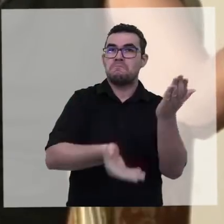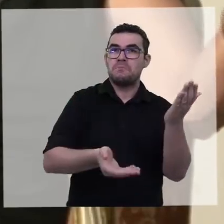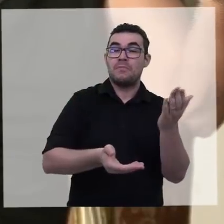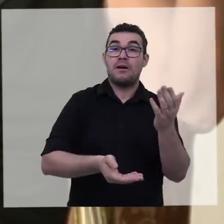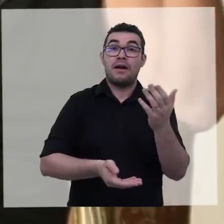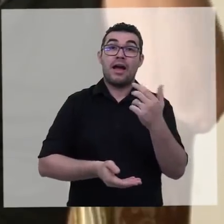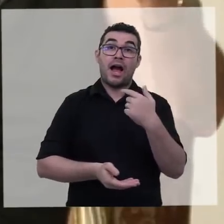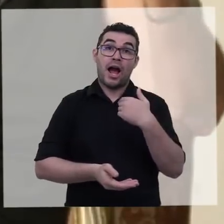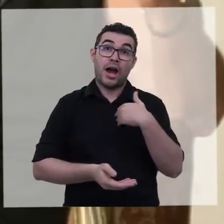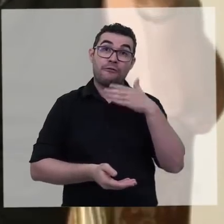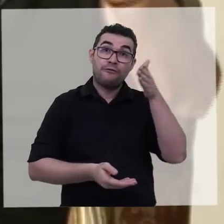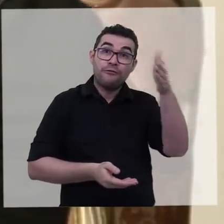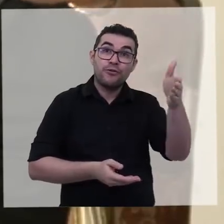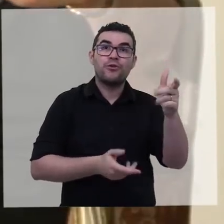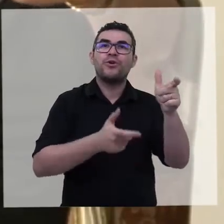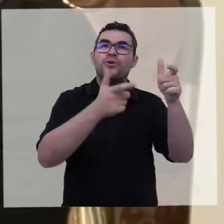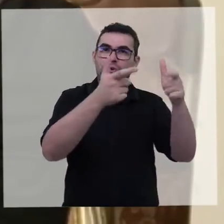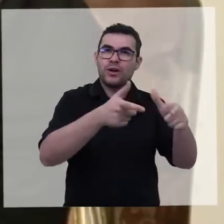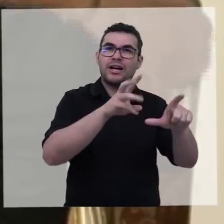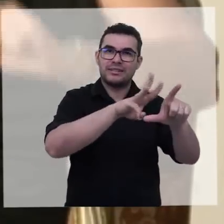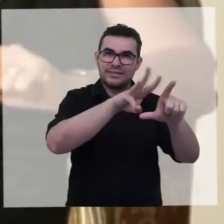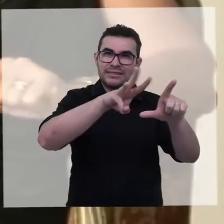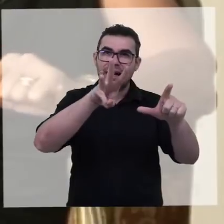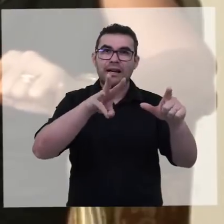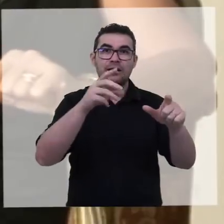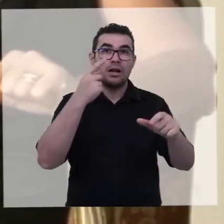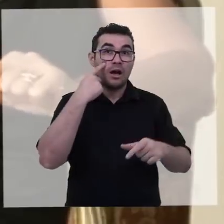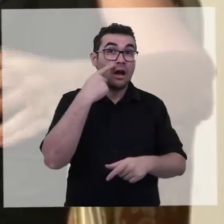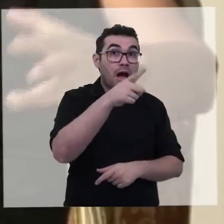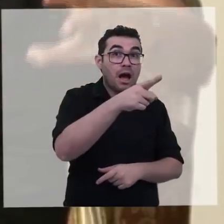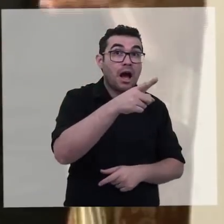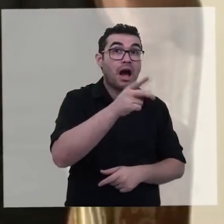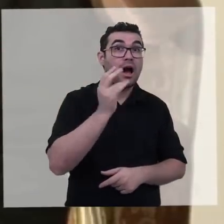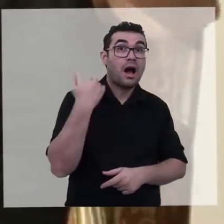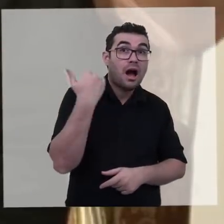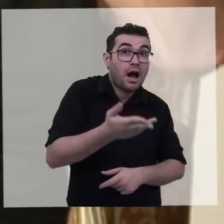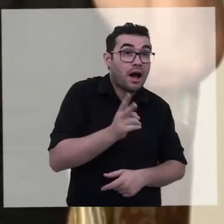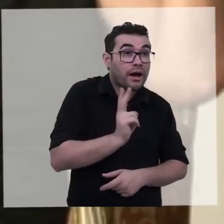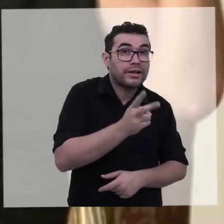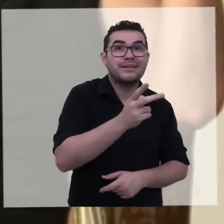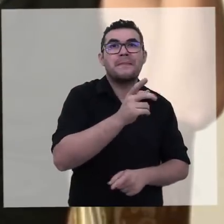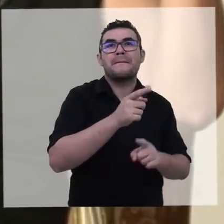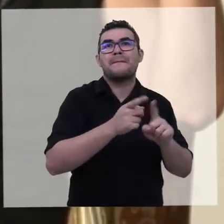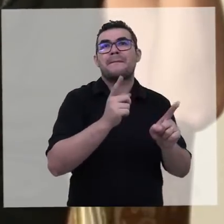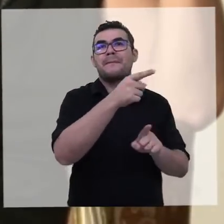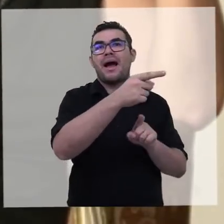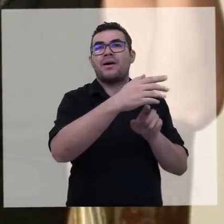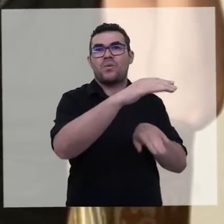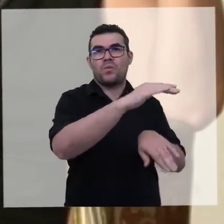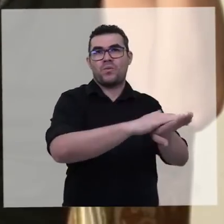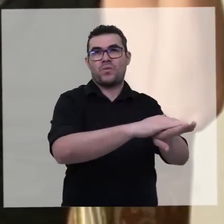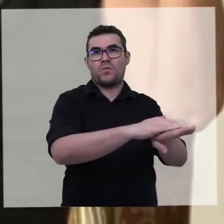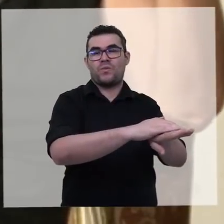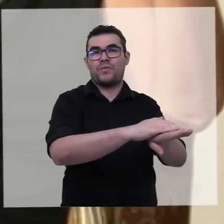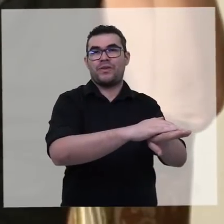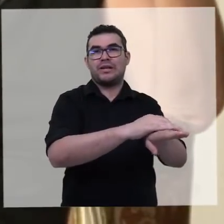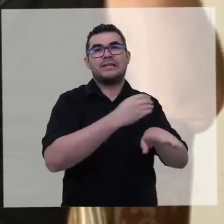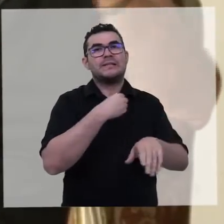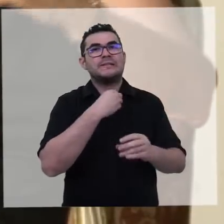SDA, ela ainda estava lá, mas estava, vamos dizer, tipo em quarentena. Aí propus resgatar a